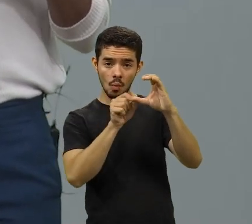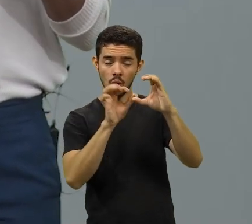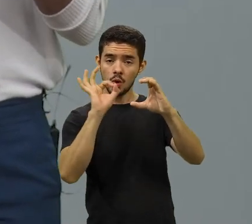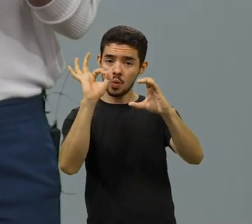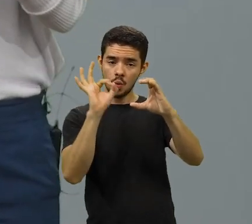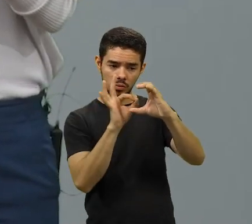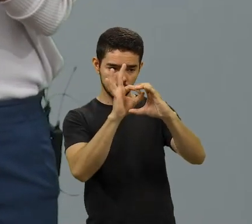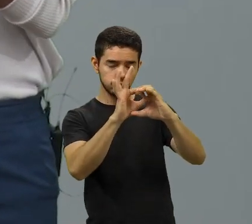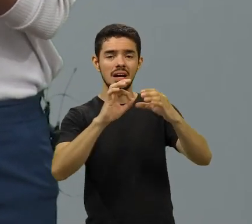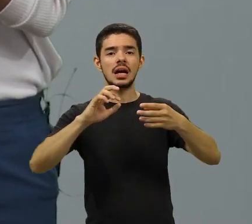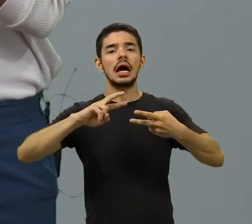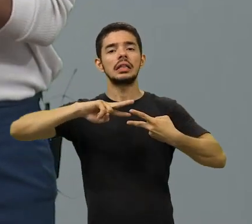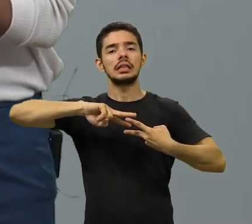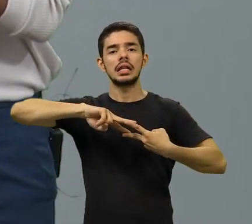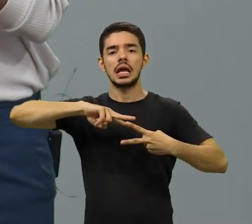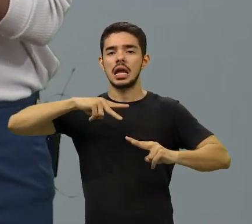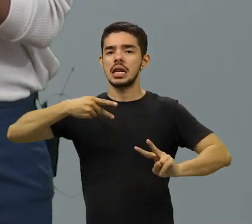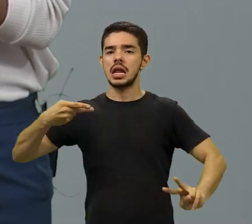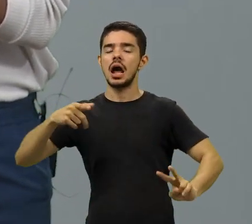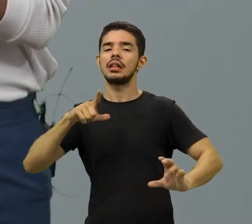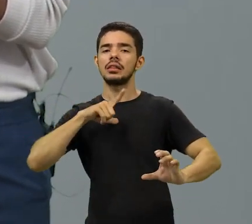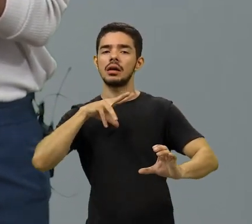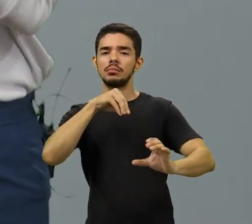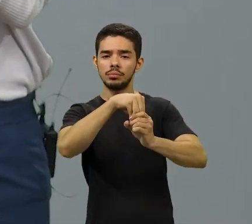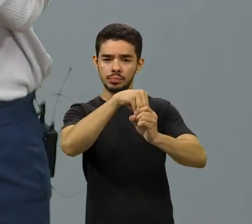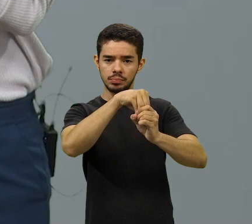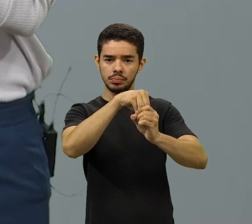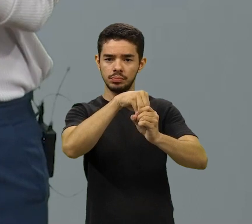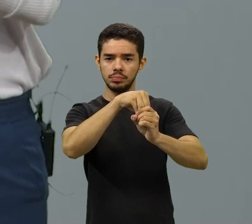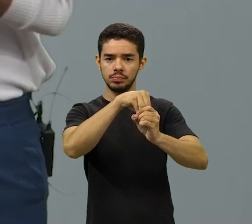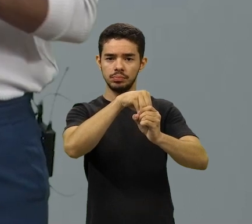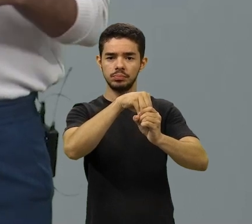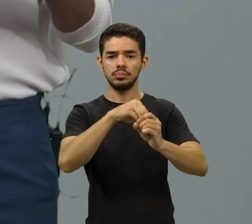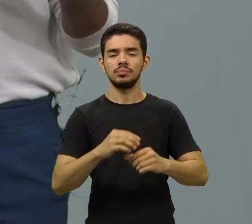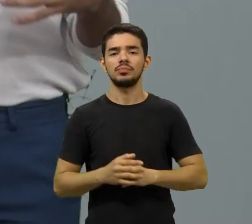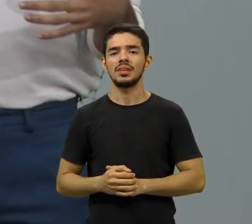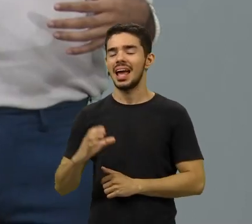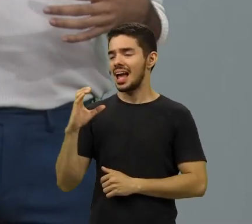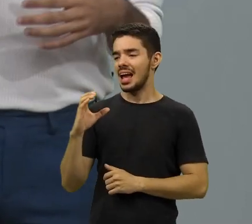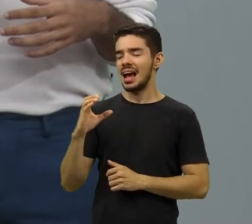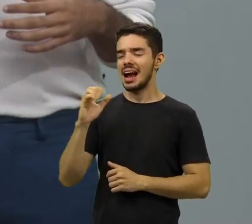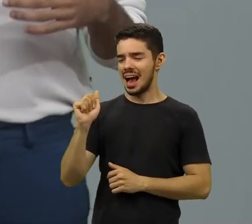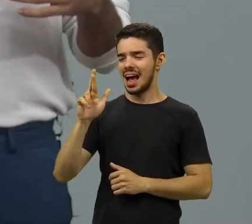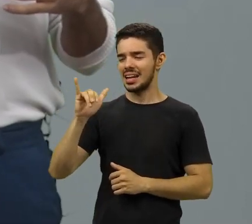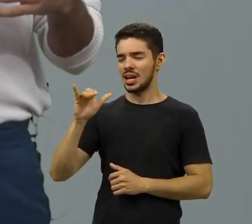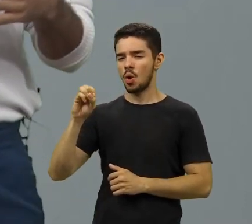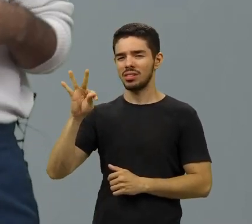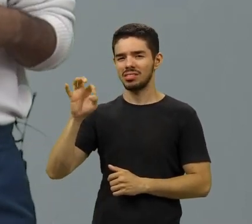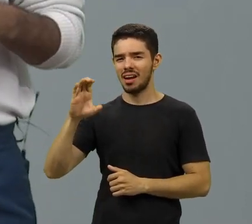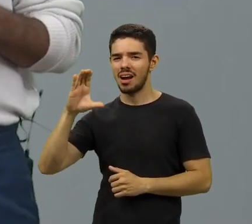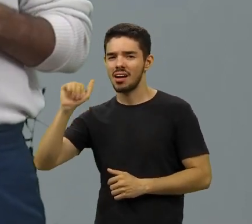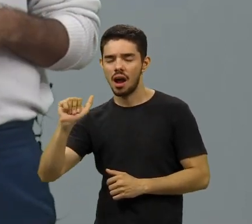nuclear. É onde o DNA fica armazenado, é lá no núcleo. O termo carioteca ele não é